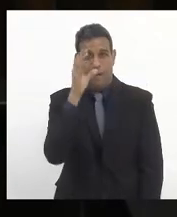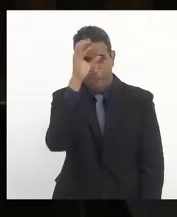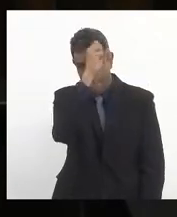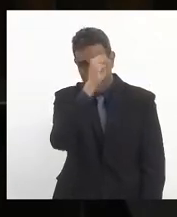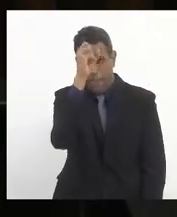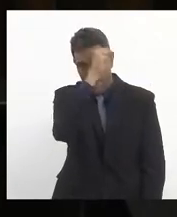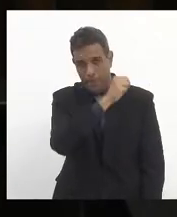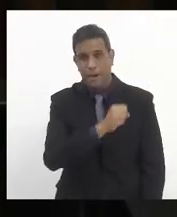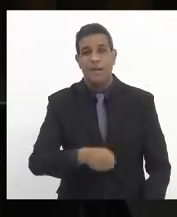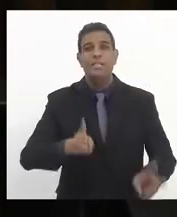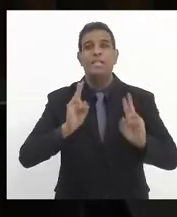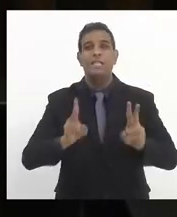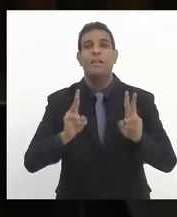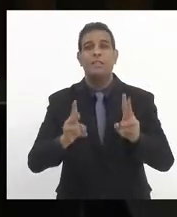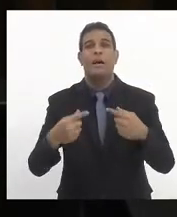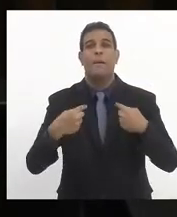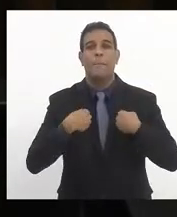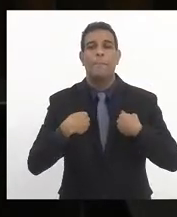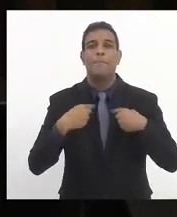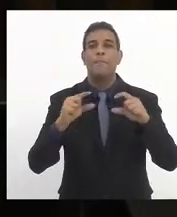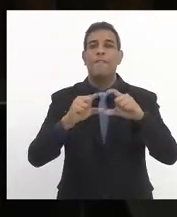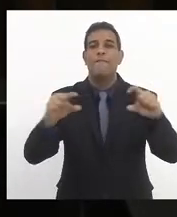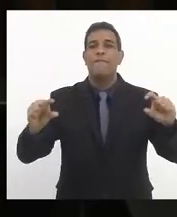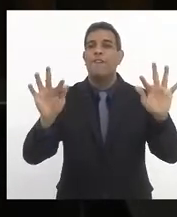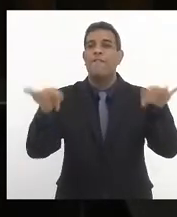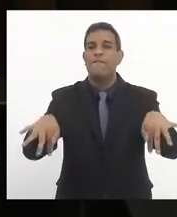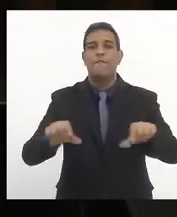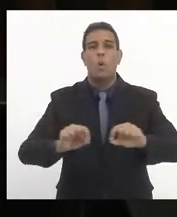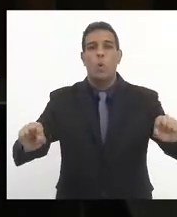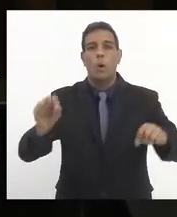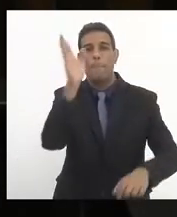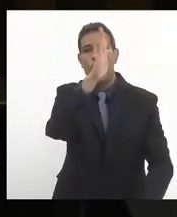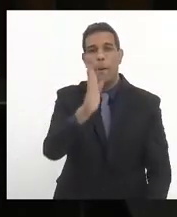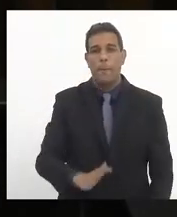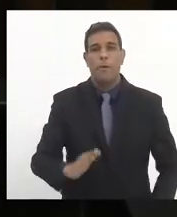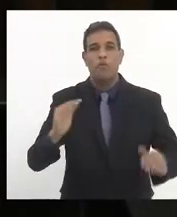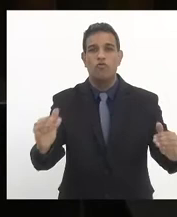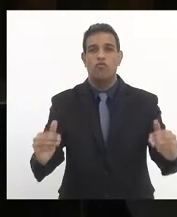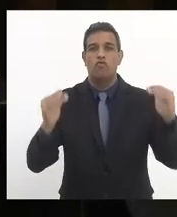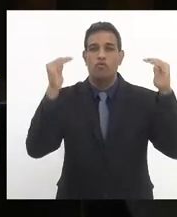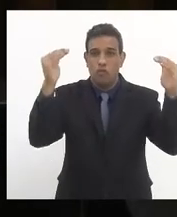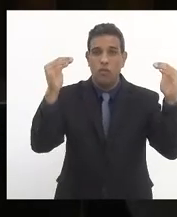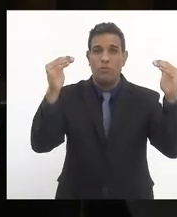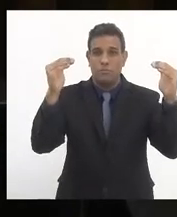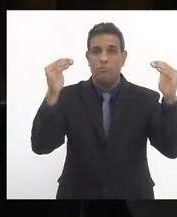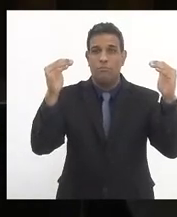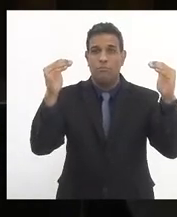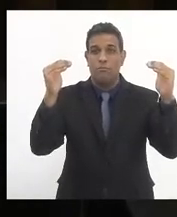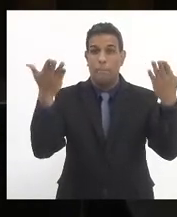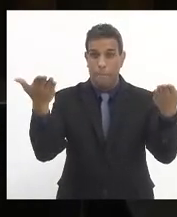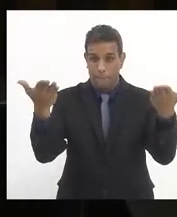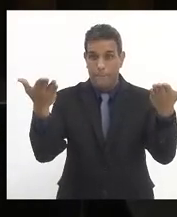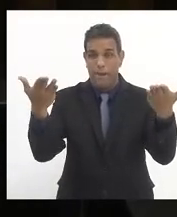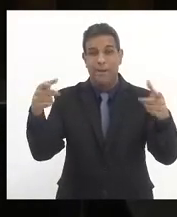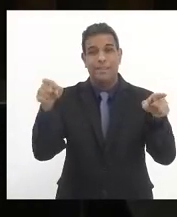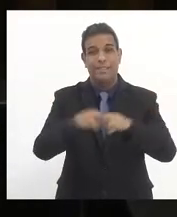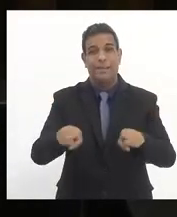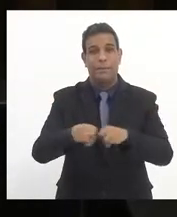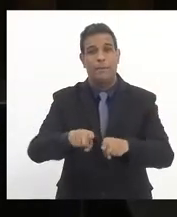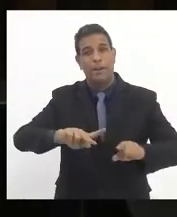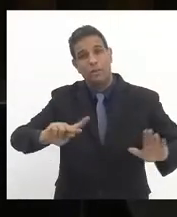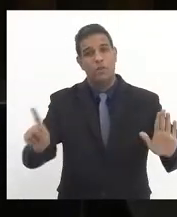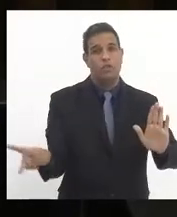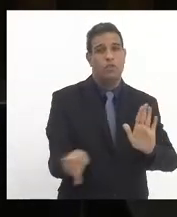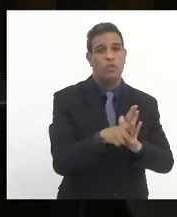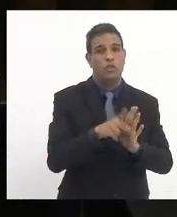a sempre finalizar as minhas frases Brasil acima de tudo. Mas como patriota que sou,